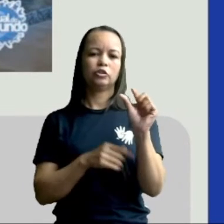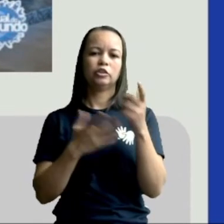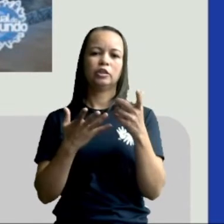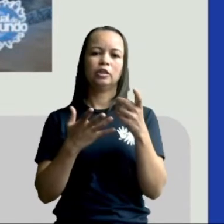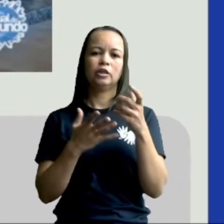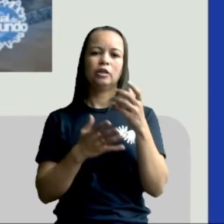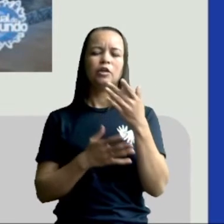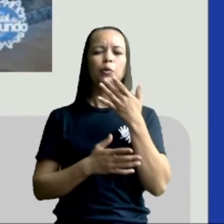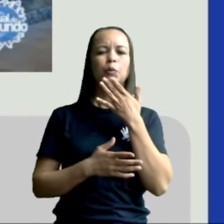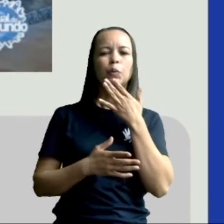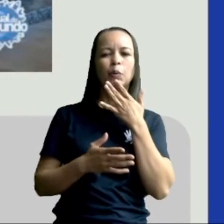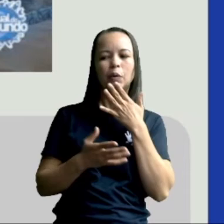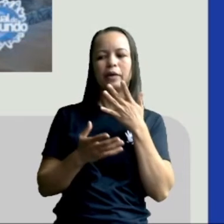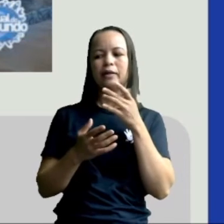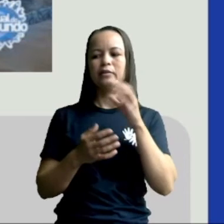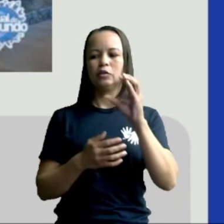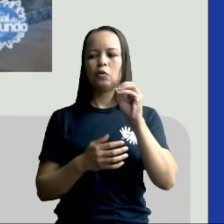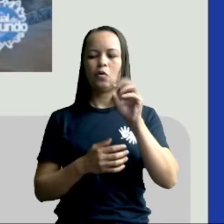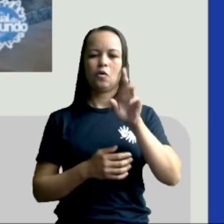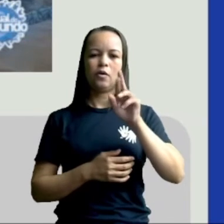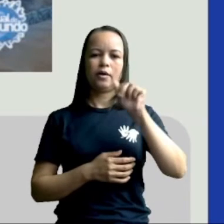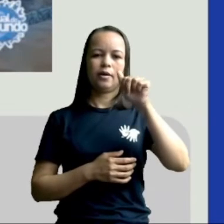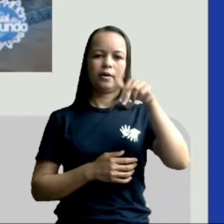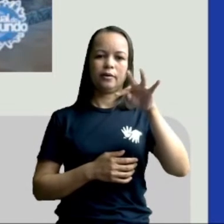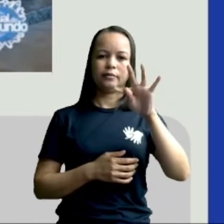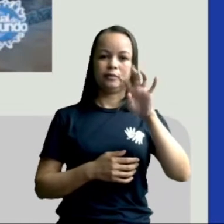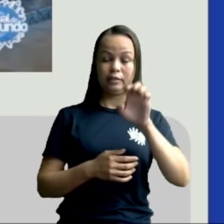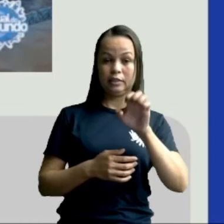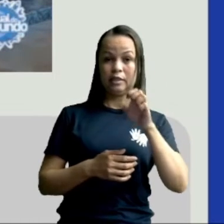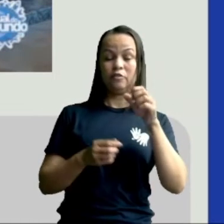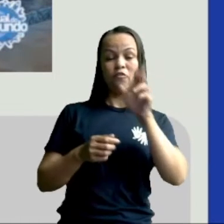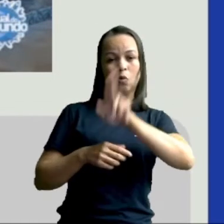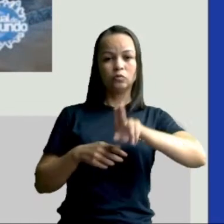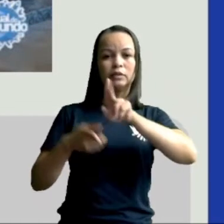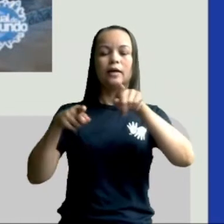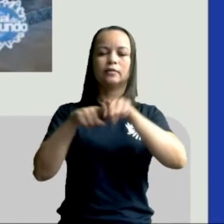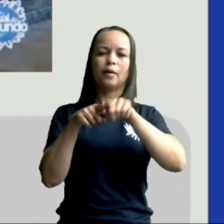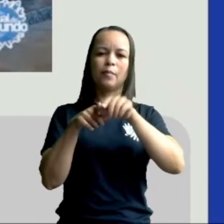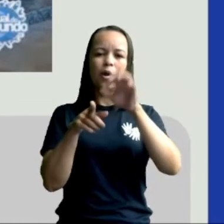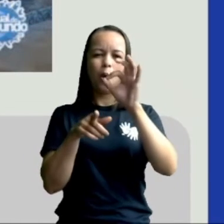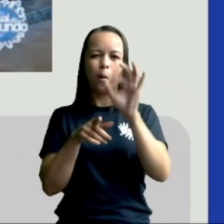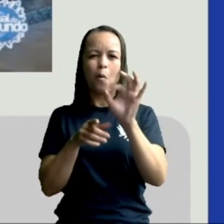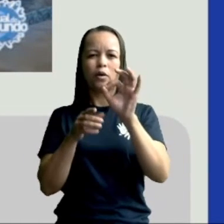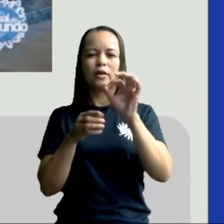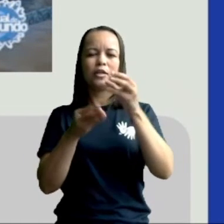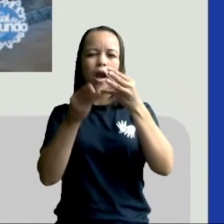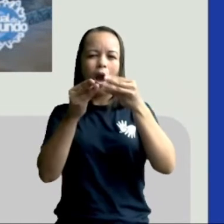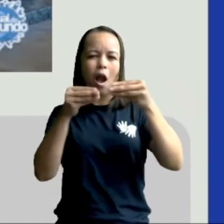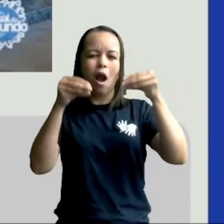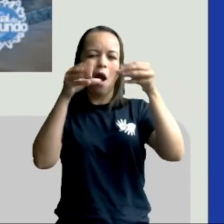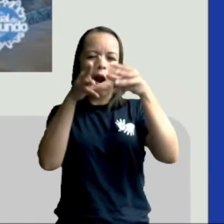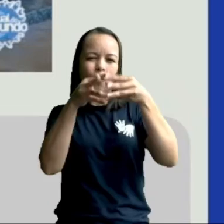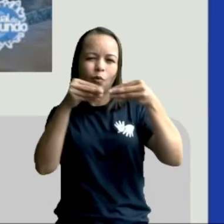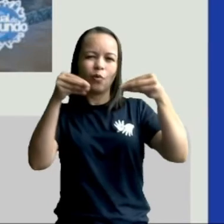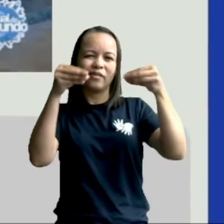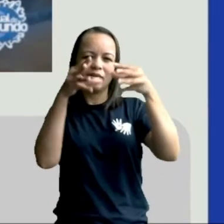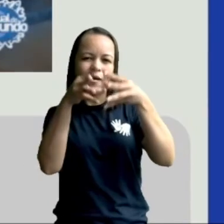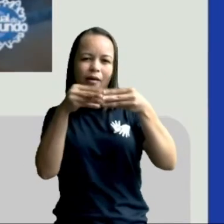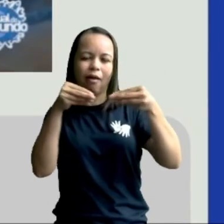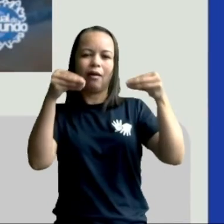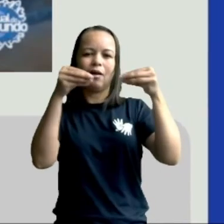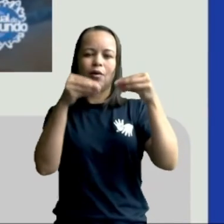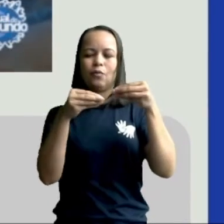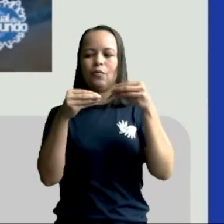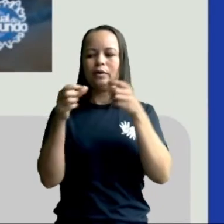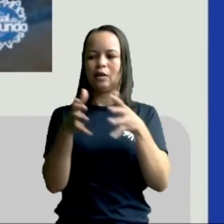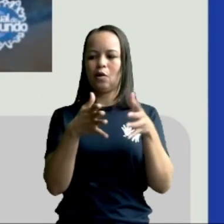Nesse caso aqui, eu vou usar também uma bolinha de algodão. Essa bolinha de algodão é que vai ser a diferença dessa experiência. O